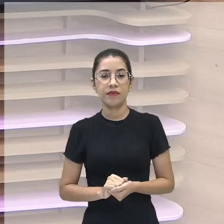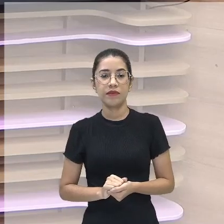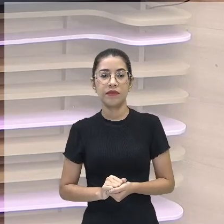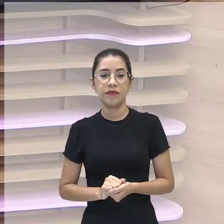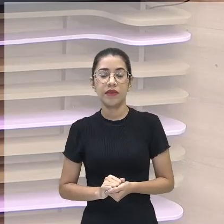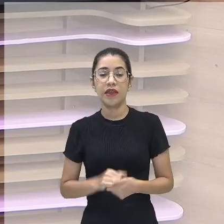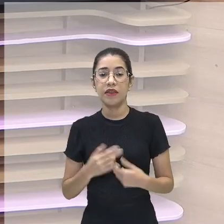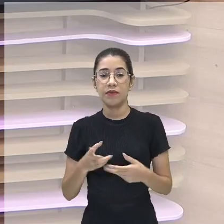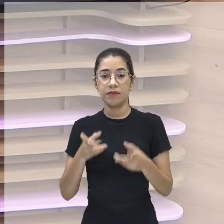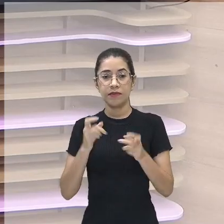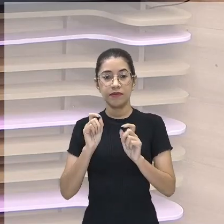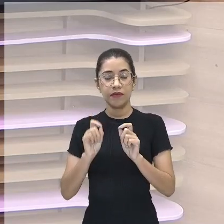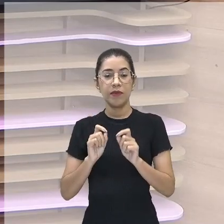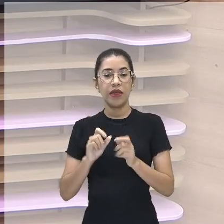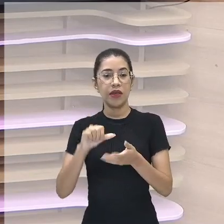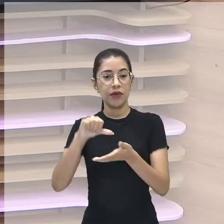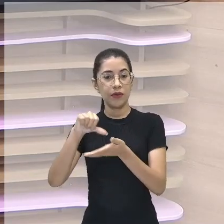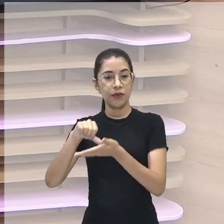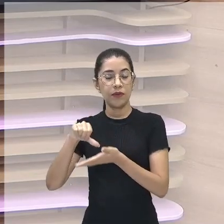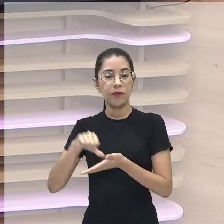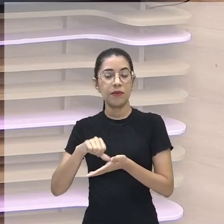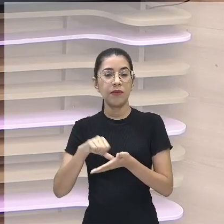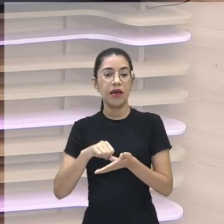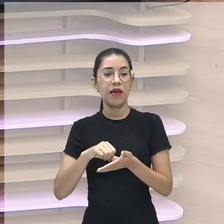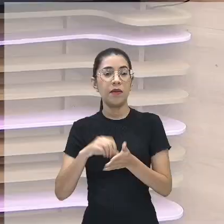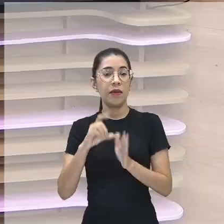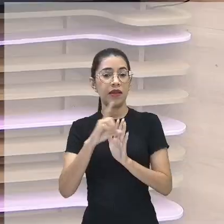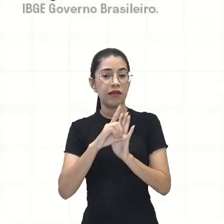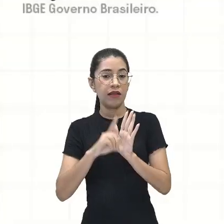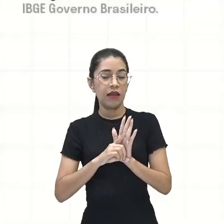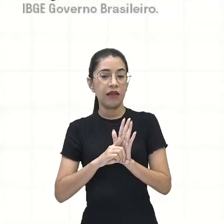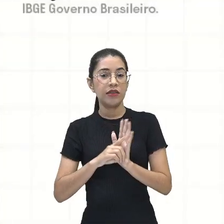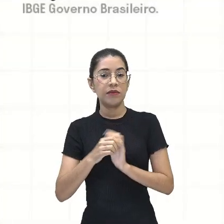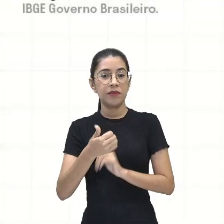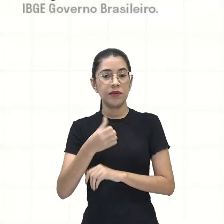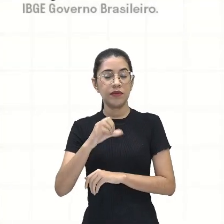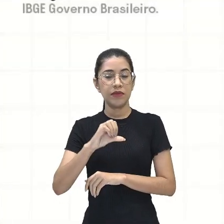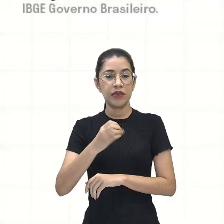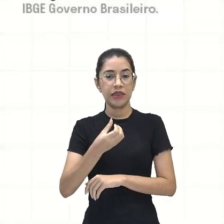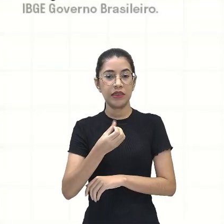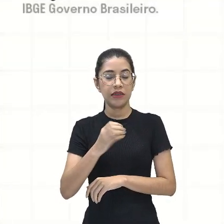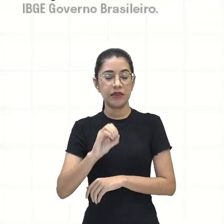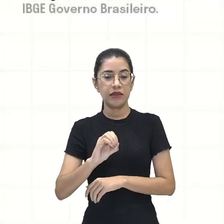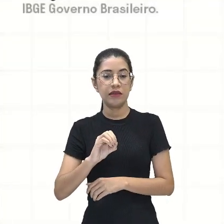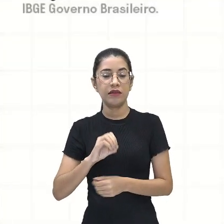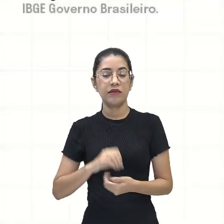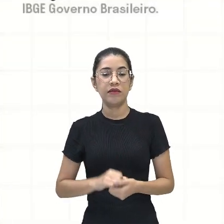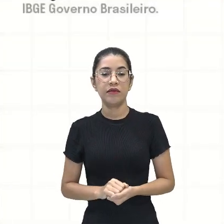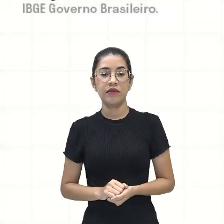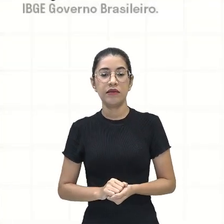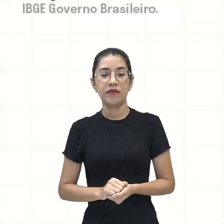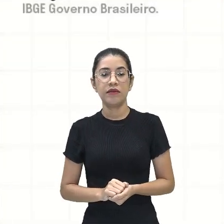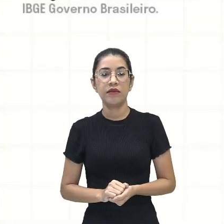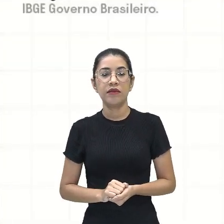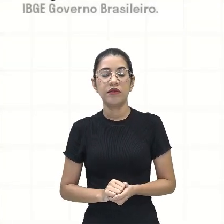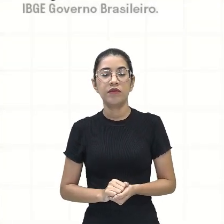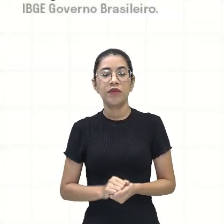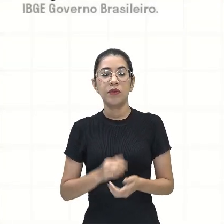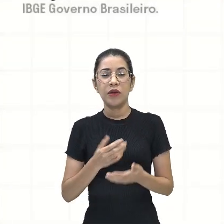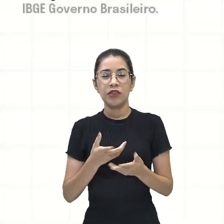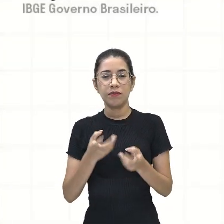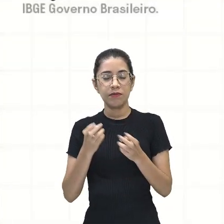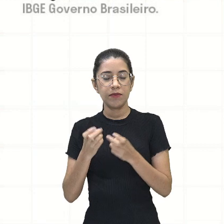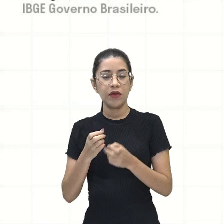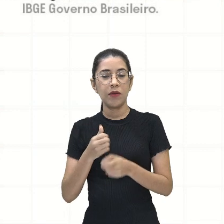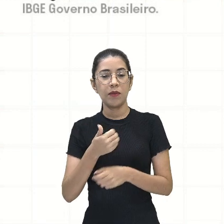Então, observem aí no mapa, já na década de 60, tá bom? Então, nós vimos 1945, passou ali